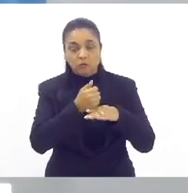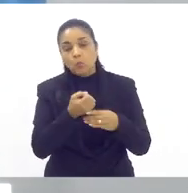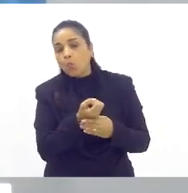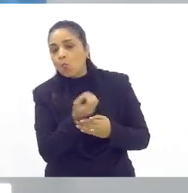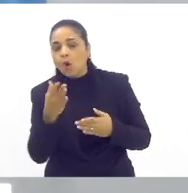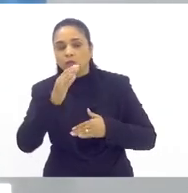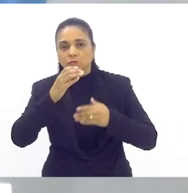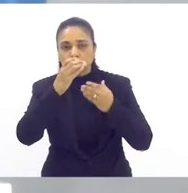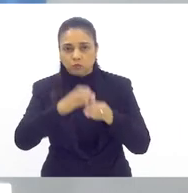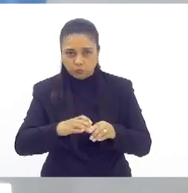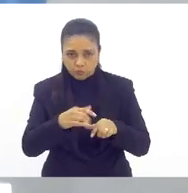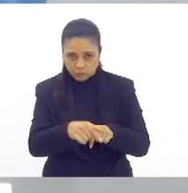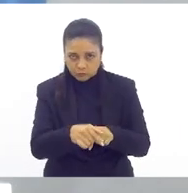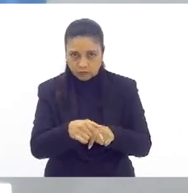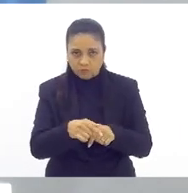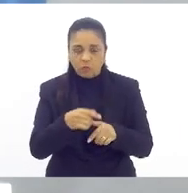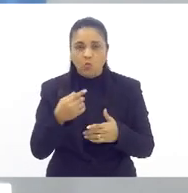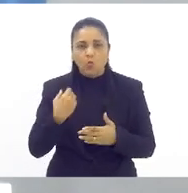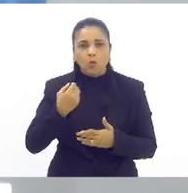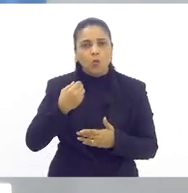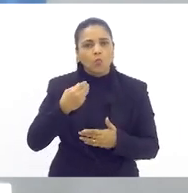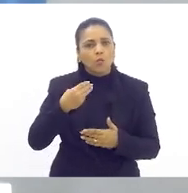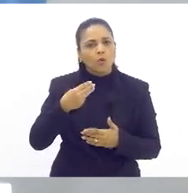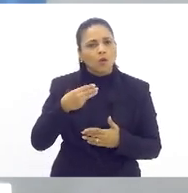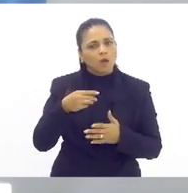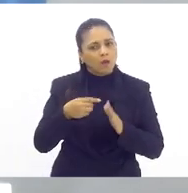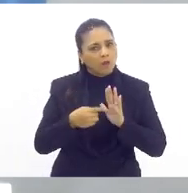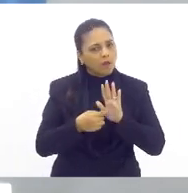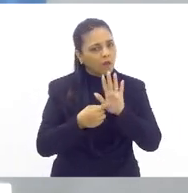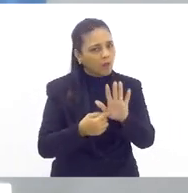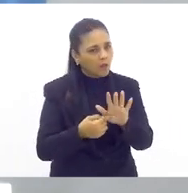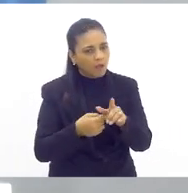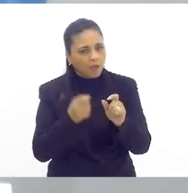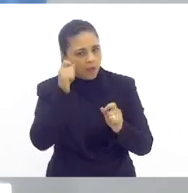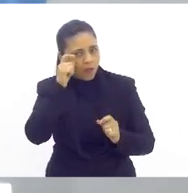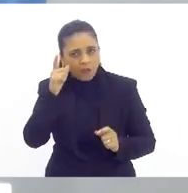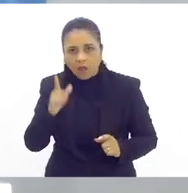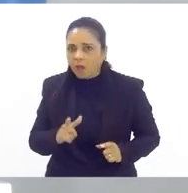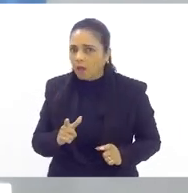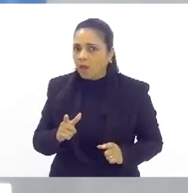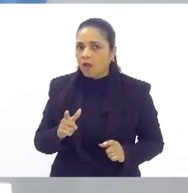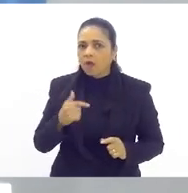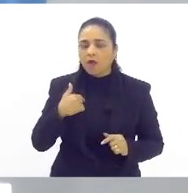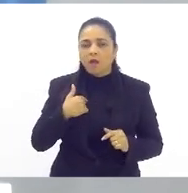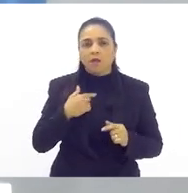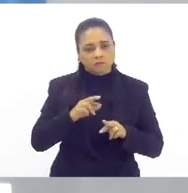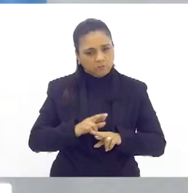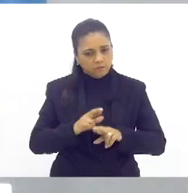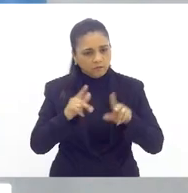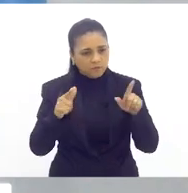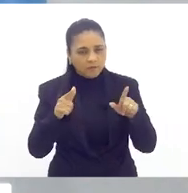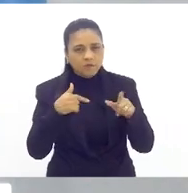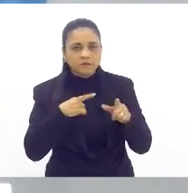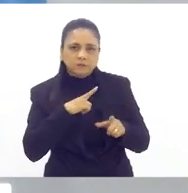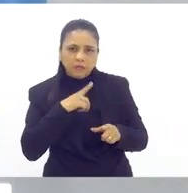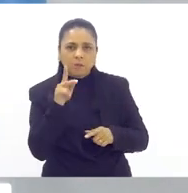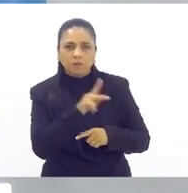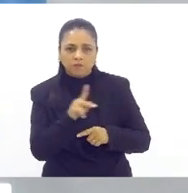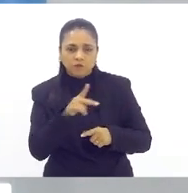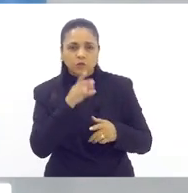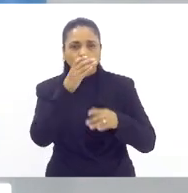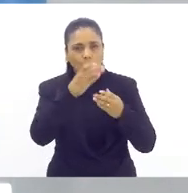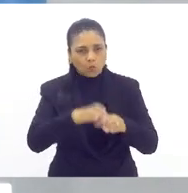concursados porque o número apontado Marcelo de fato é um número alarmante a gente sabe muito bem a diferença né quando você tem professores